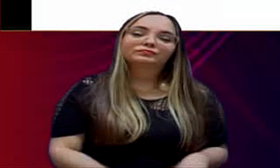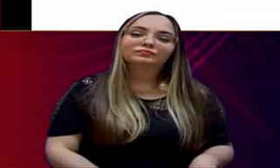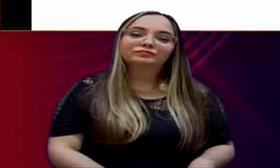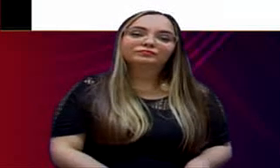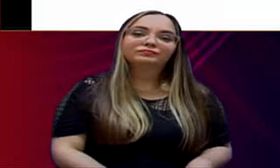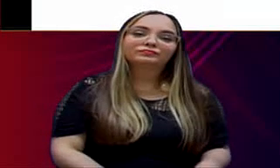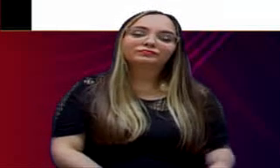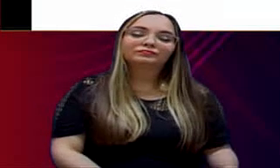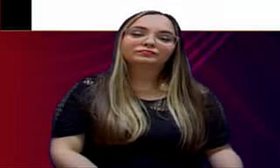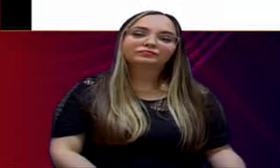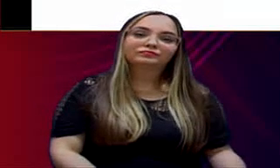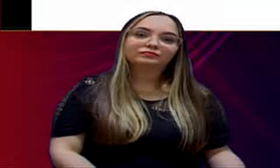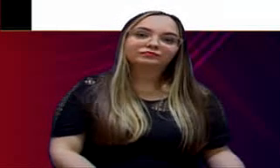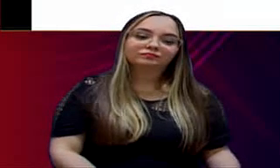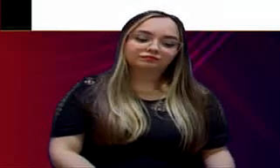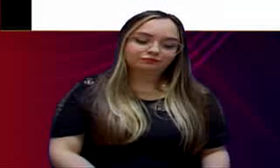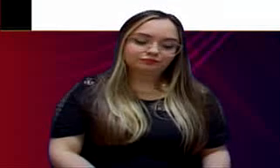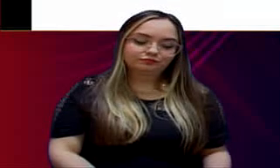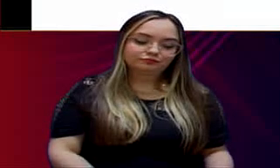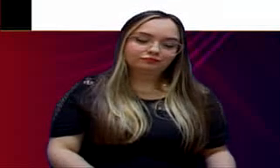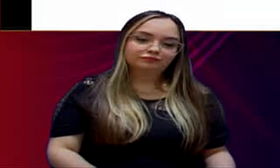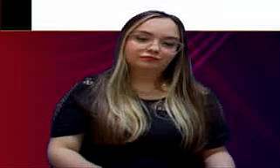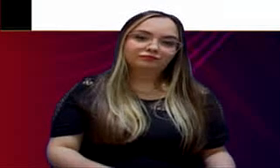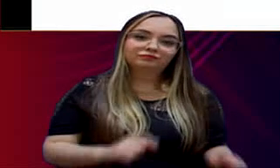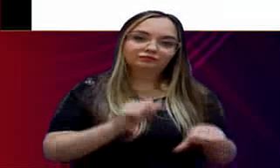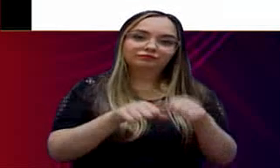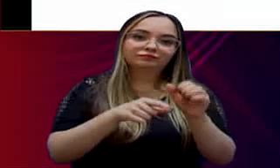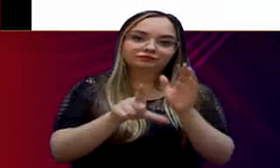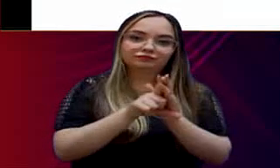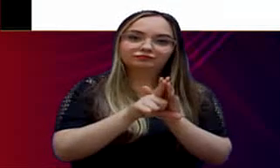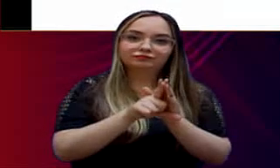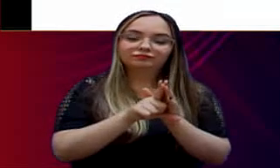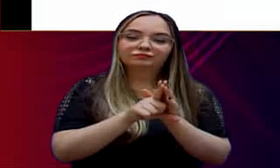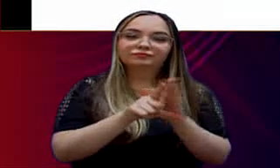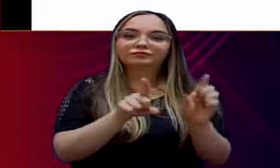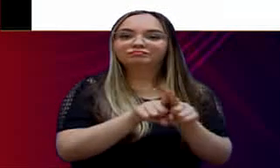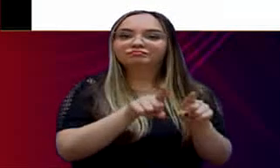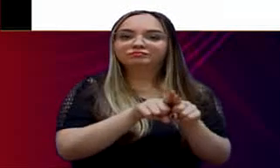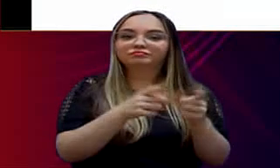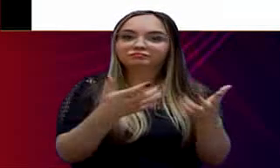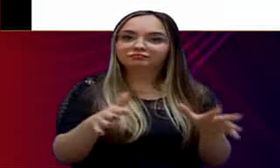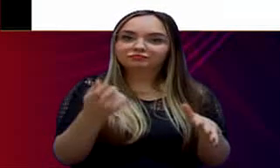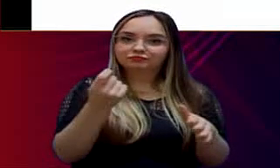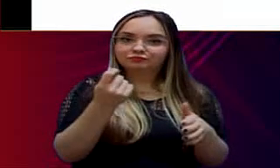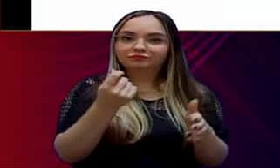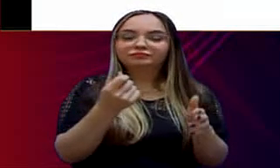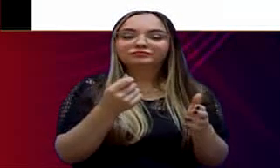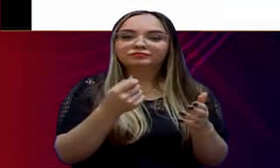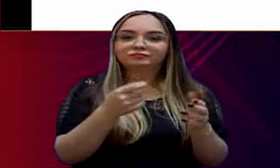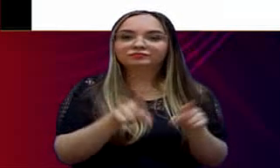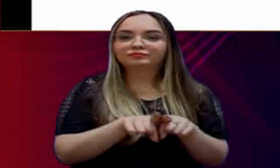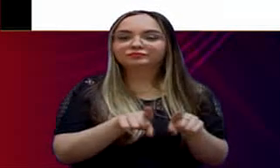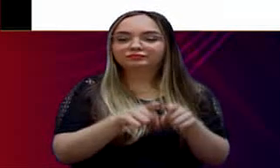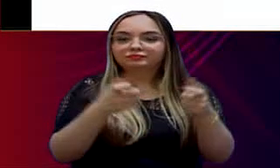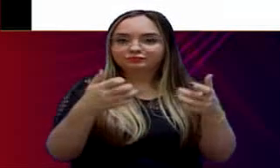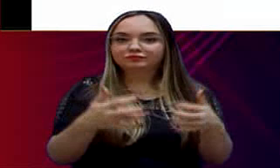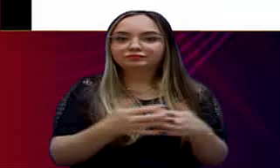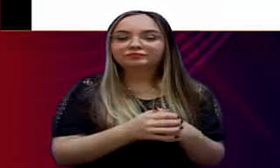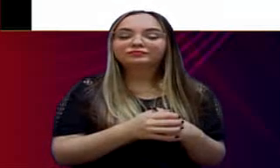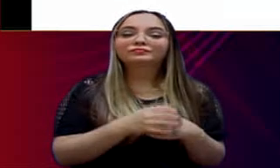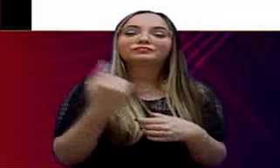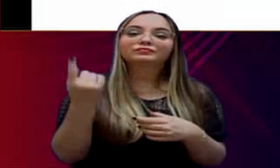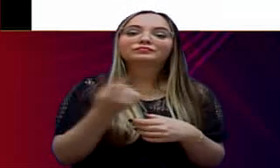13 das alterações na legislação tributária e da renúncia de receita estabelece os critérios para alteração na legislação